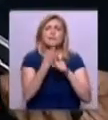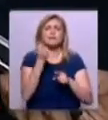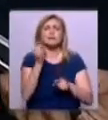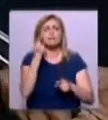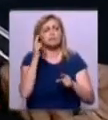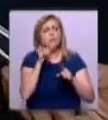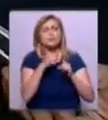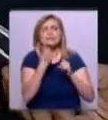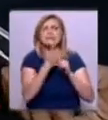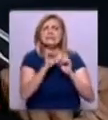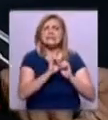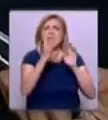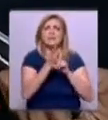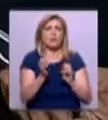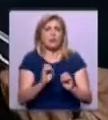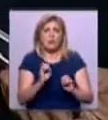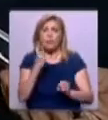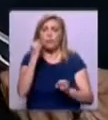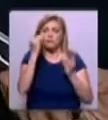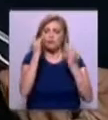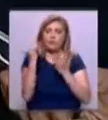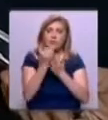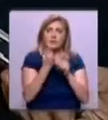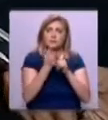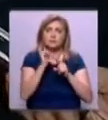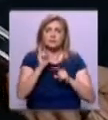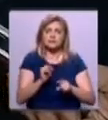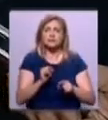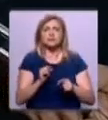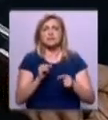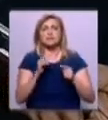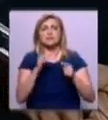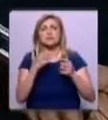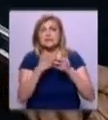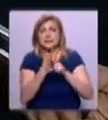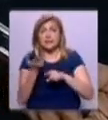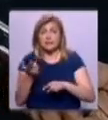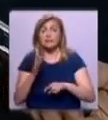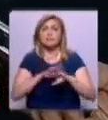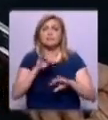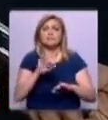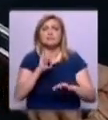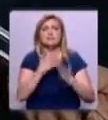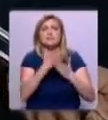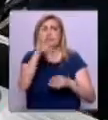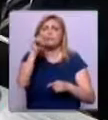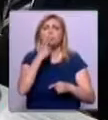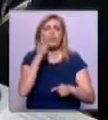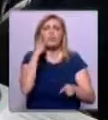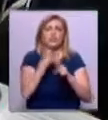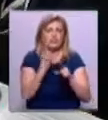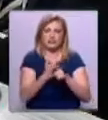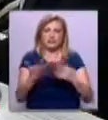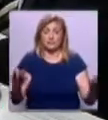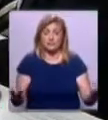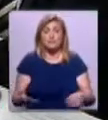fundamentação, não tem um único dado que seja sindicável. E, portanto, não dá legitimidade ao Governo para exigir. António